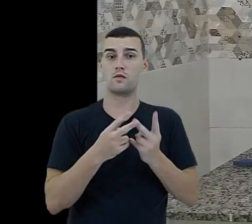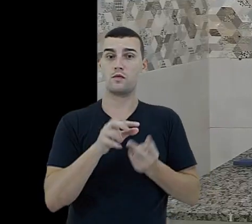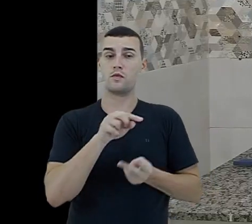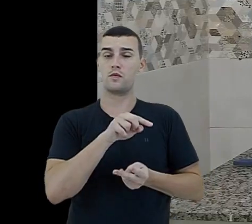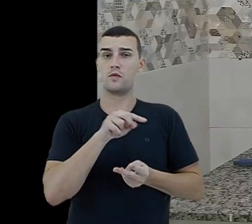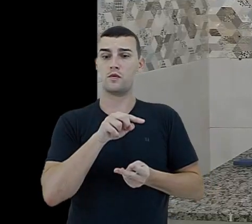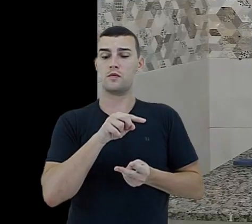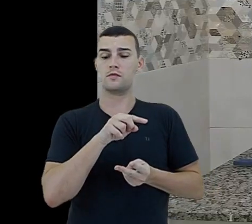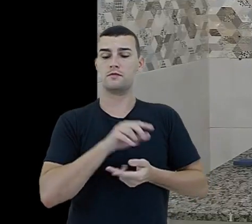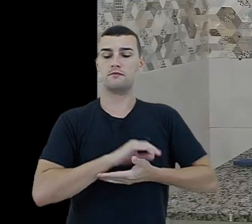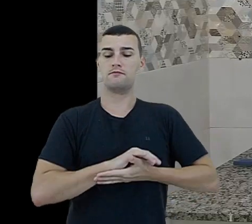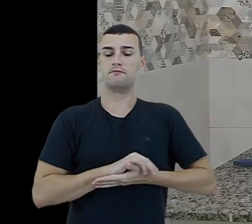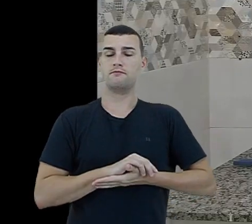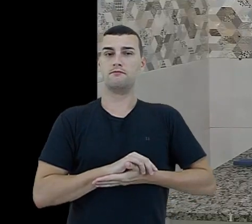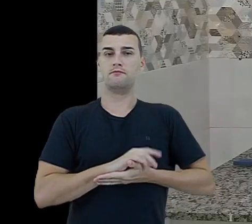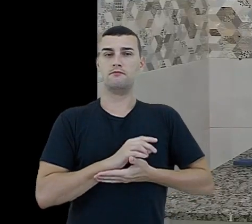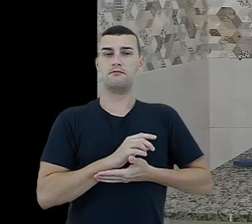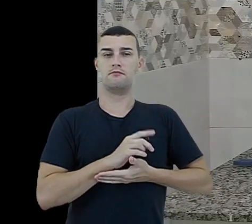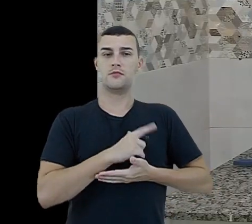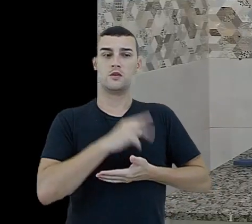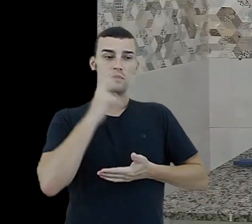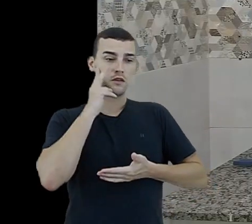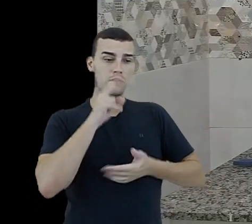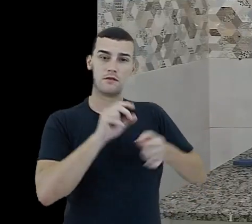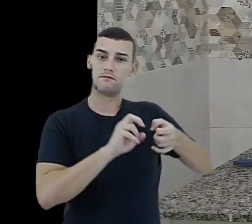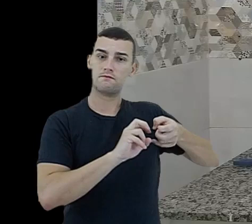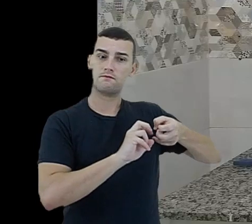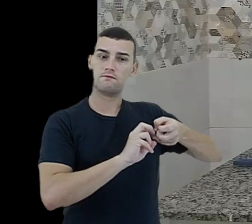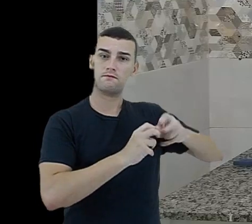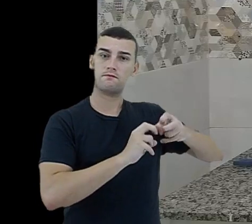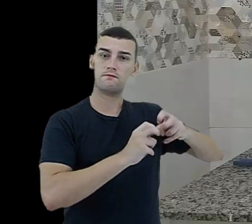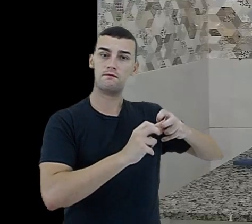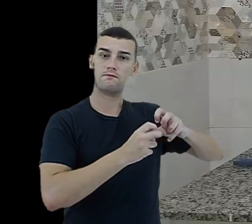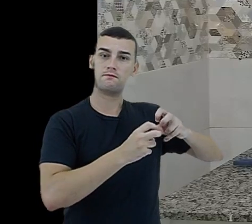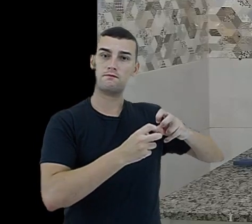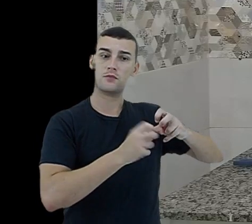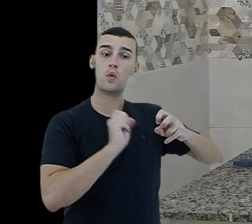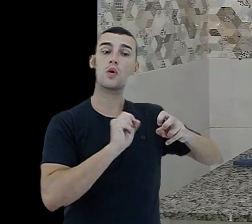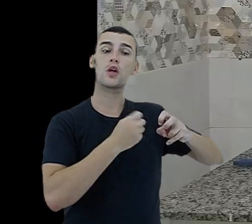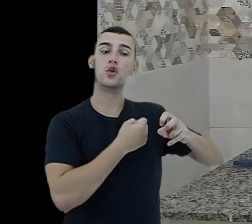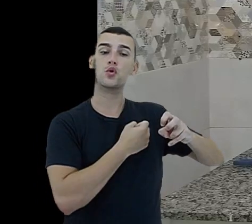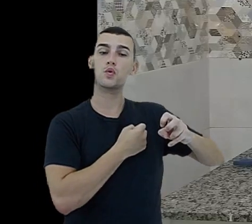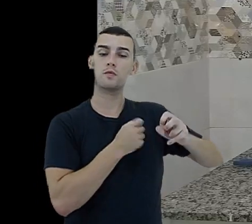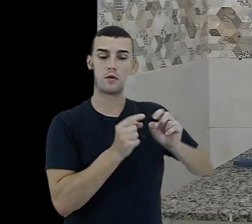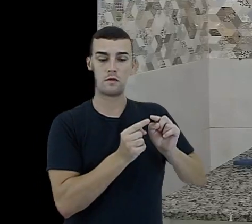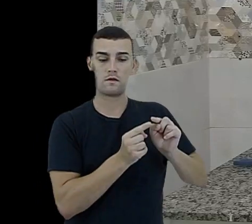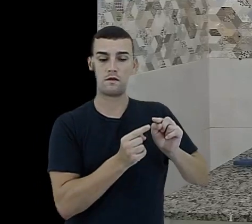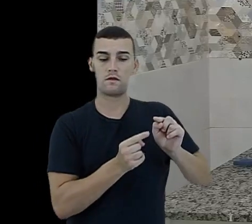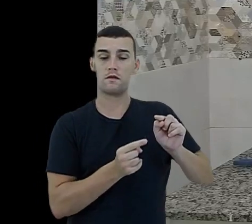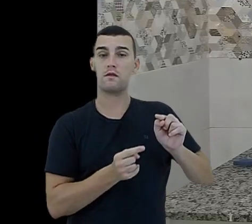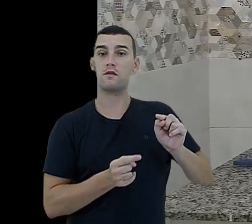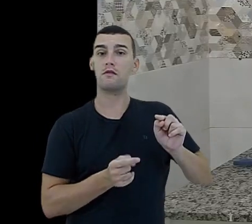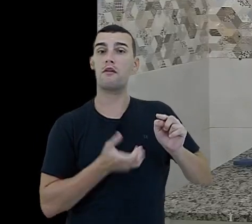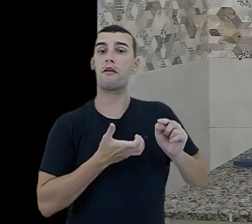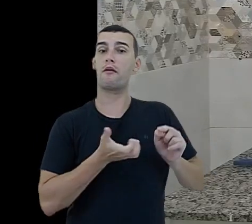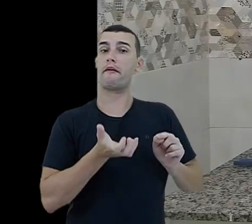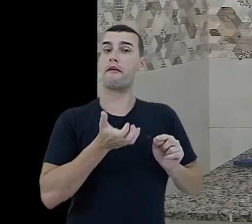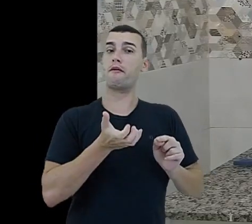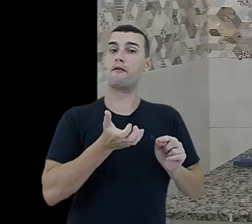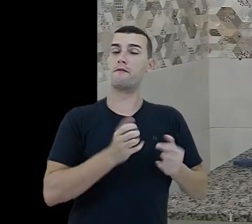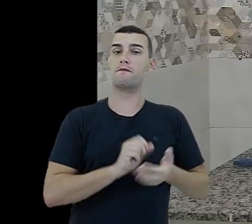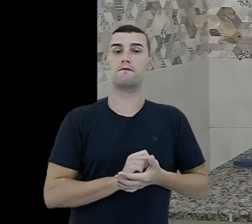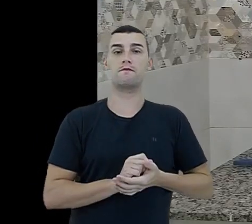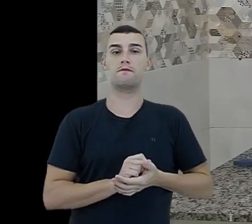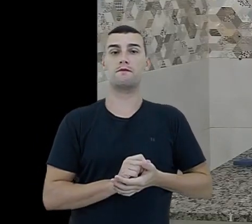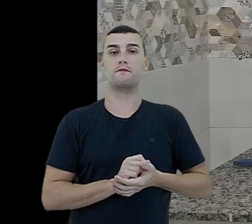vou chegar até no visor ter lá a numeração que eu quero como